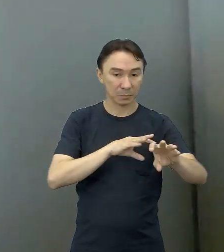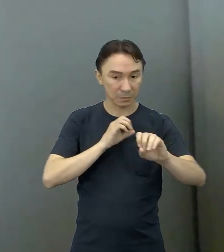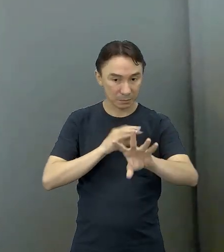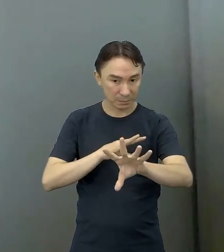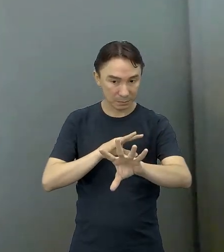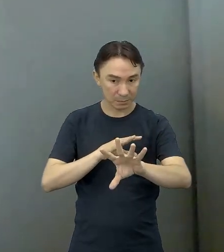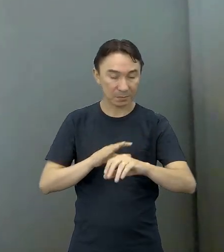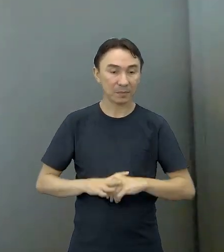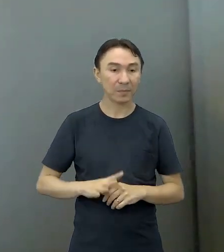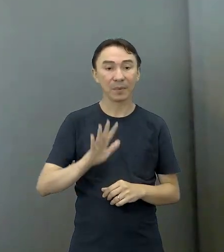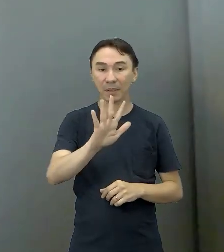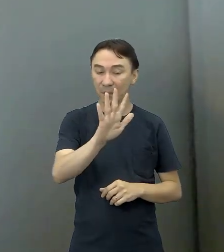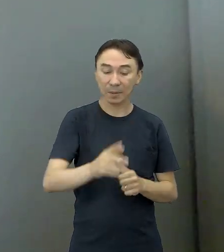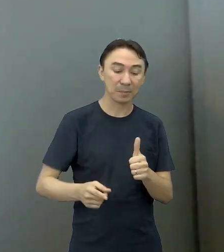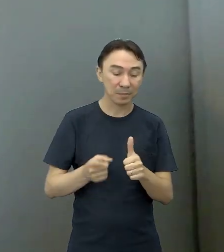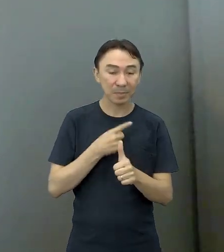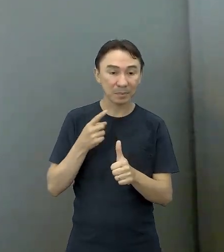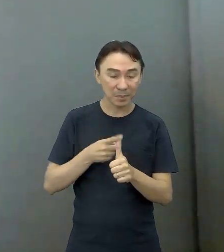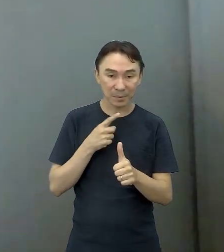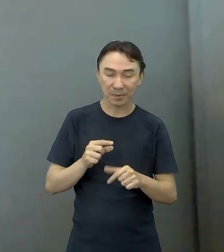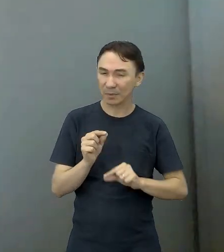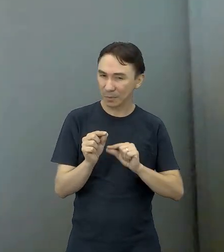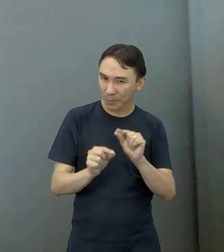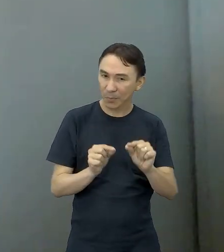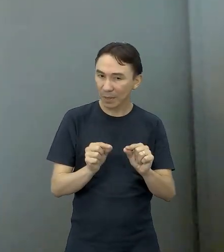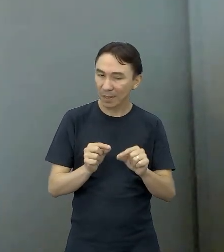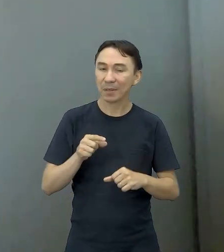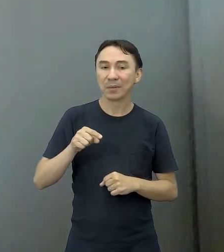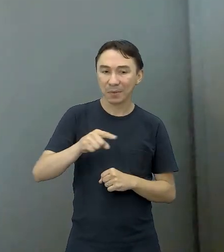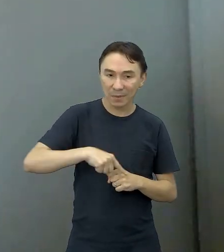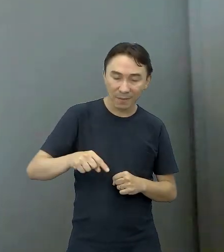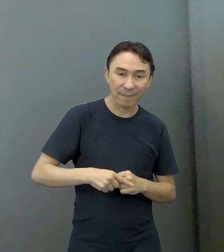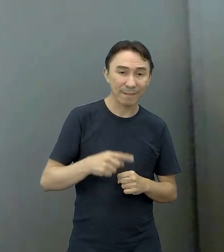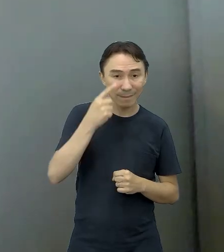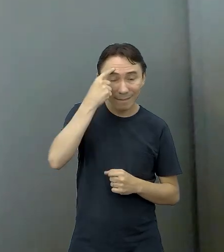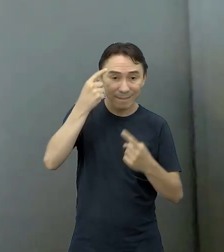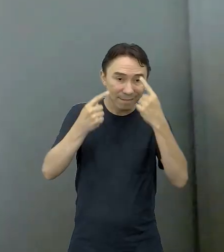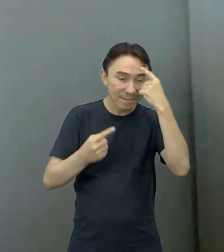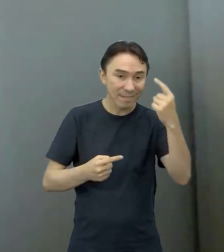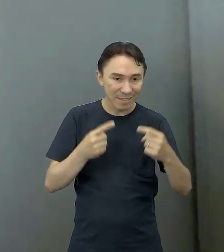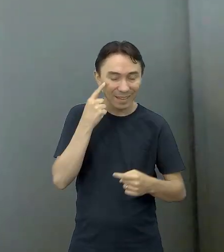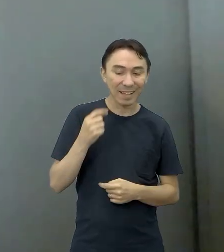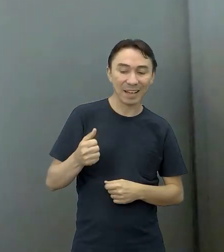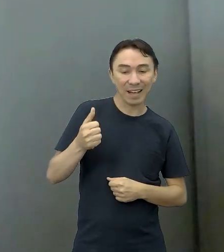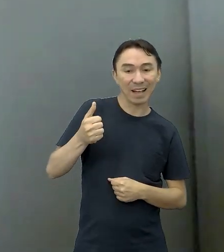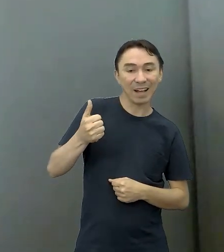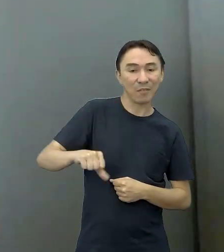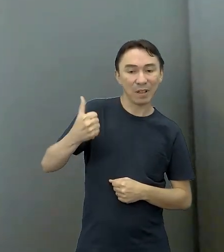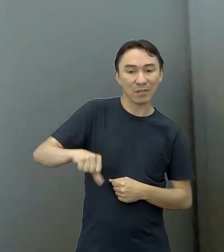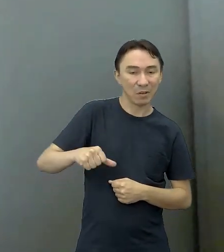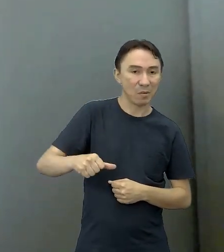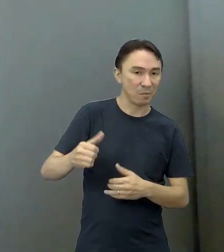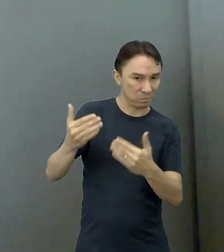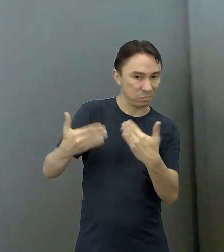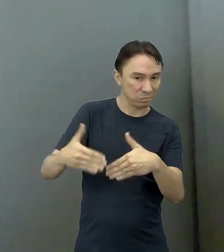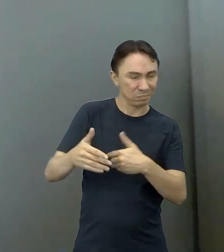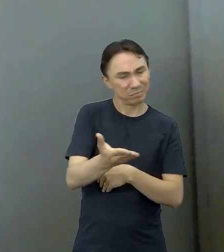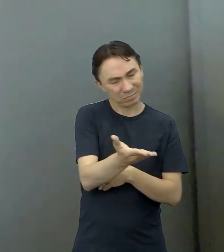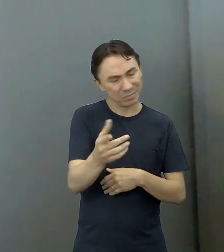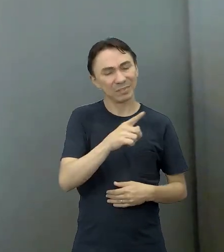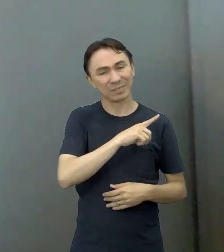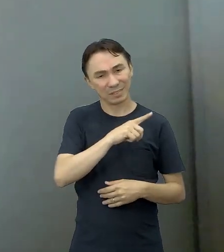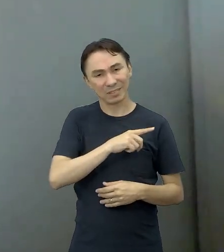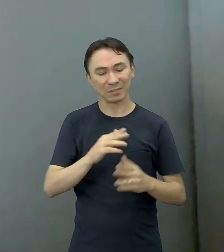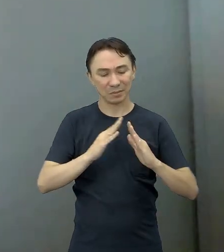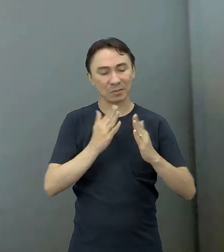brevemente retomar as orientações sobre a avaliação que vocês já estão tendo aí na escola de vocês. Depois,